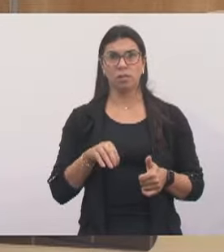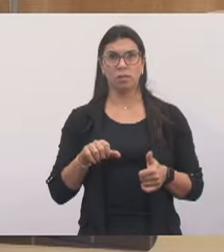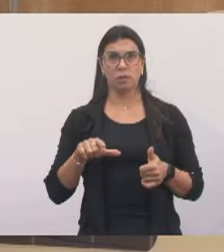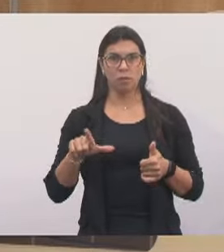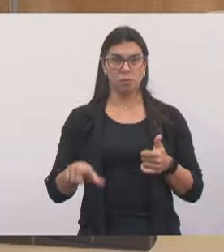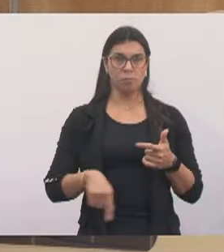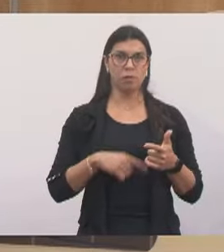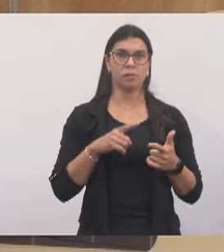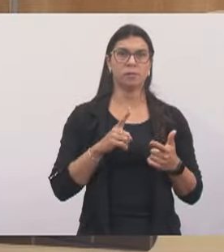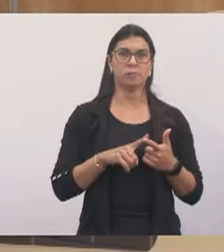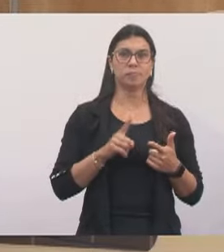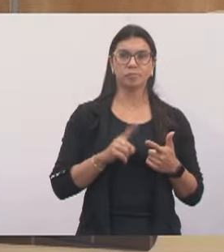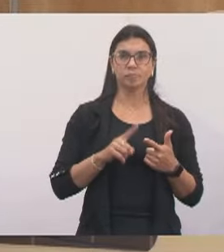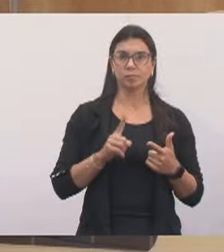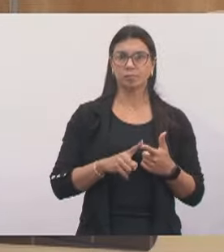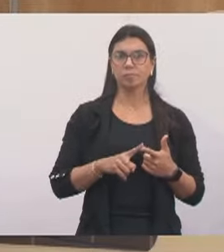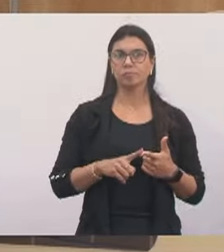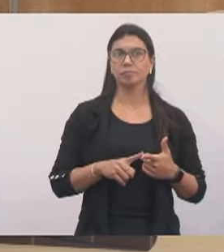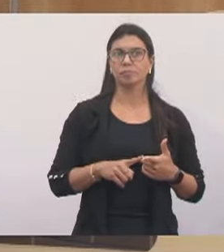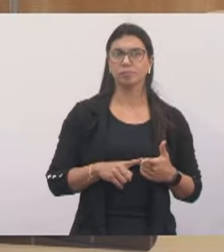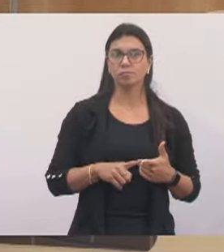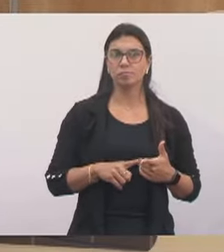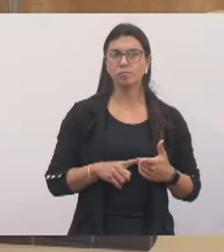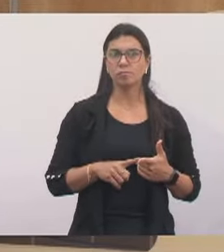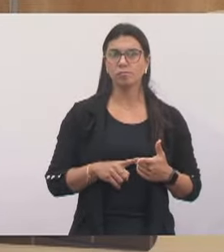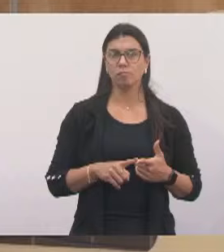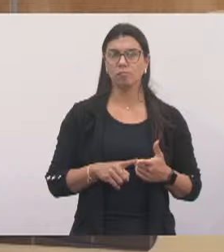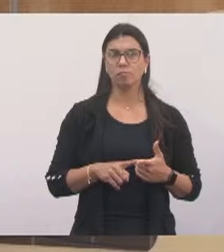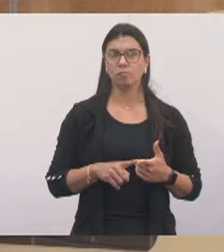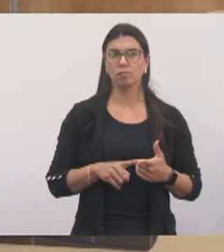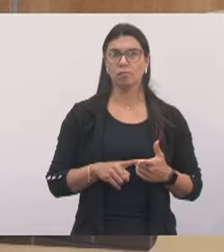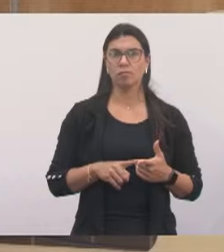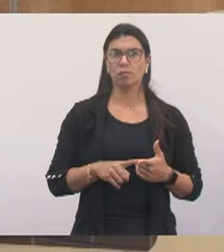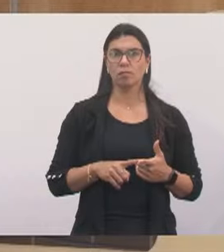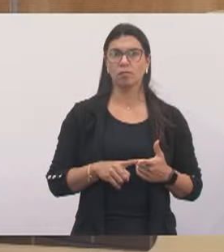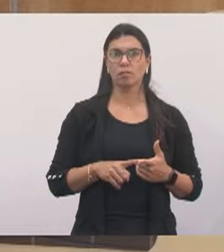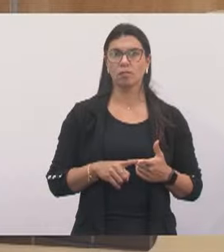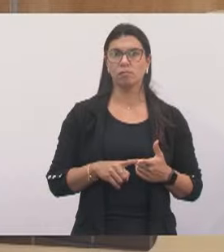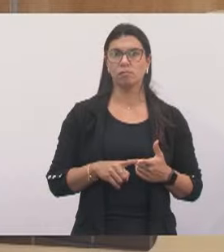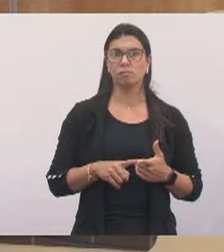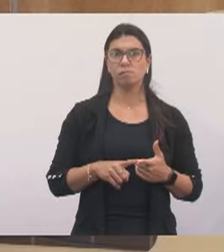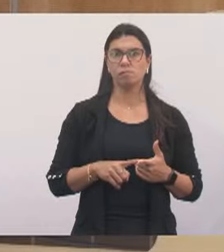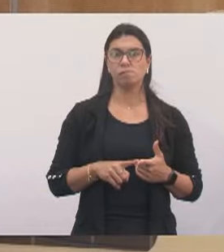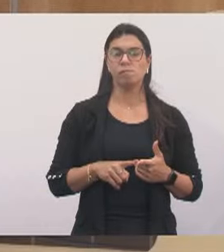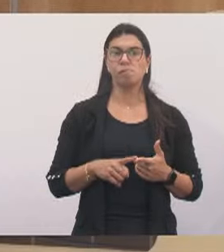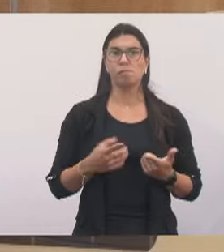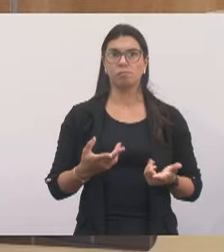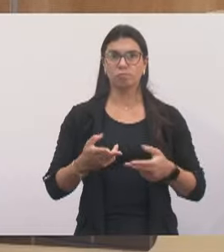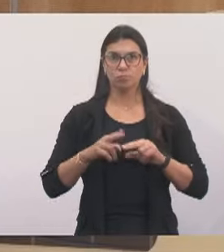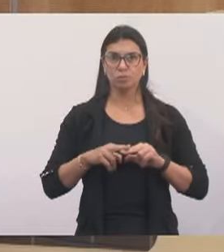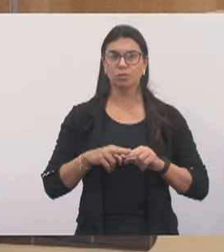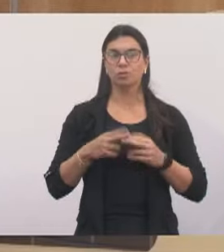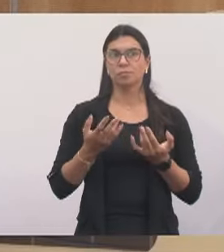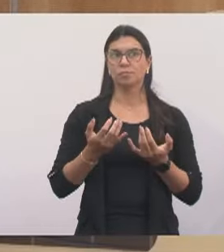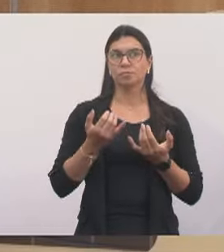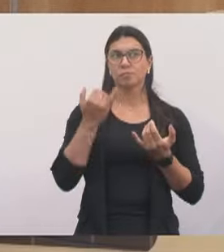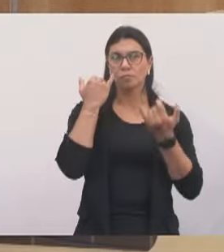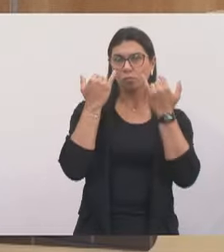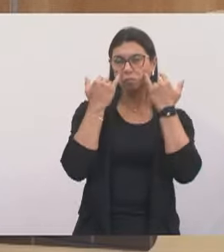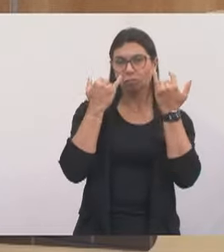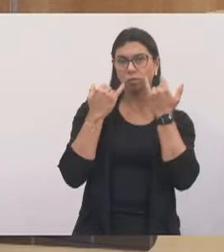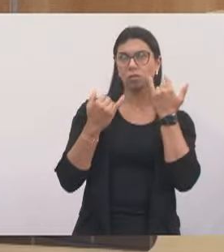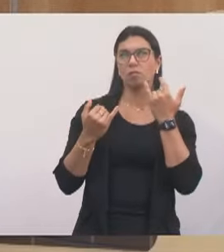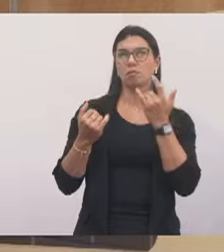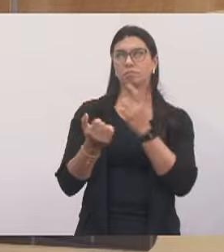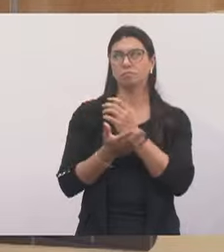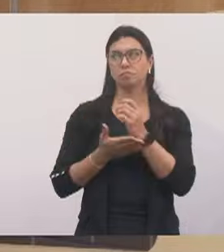aqui, tá? Merecido também, né? O título de utilidade pública, tá? Assim como também a entidade.